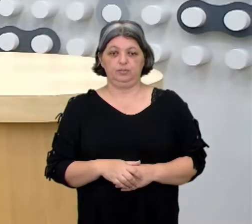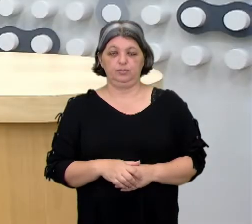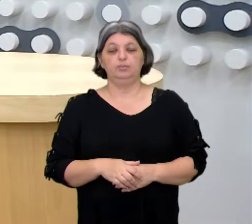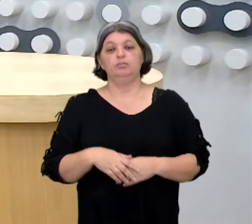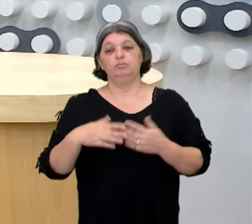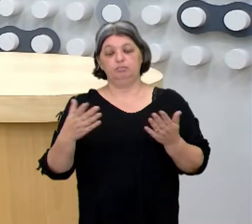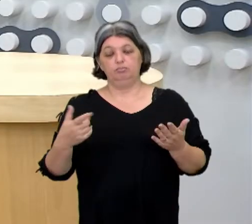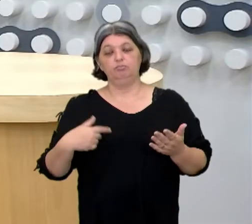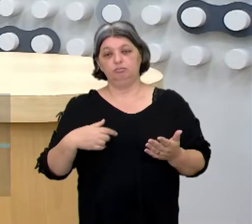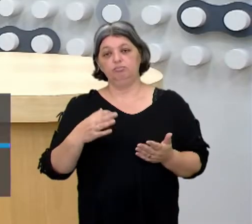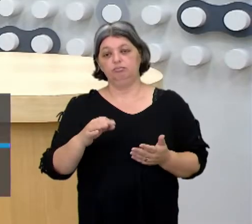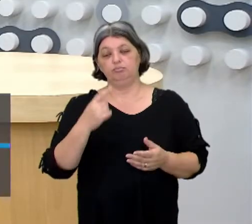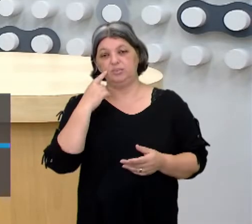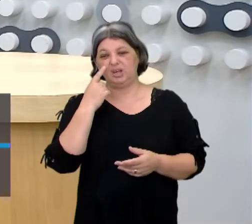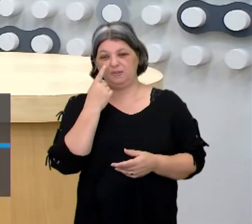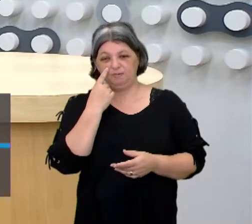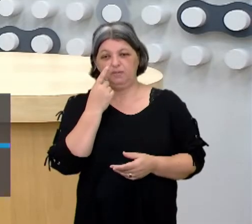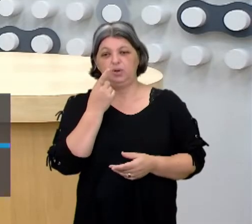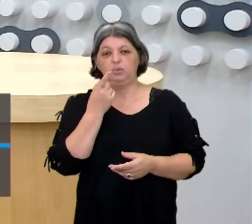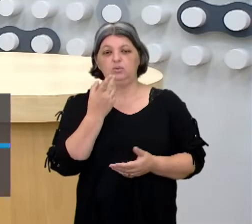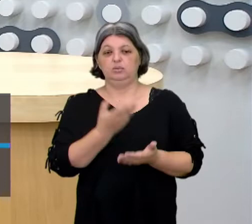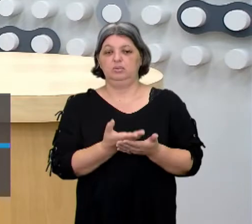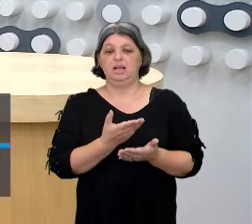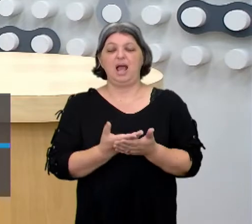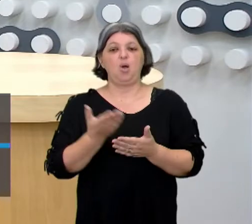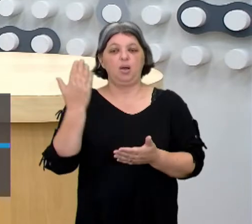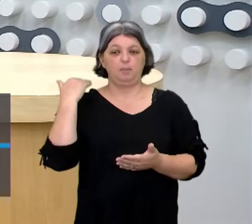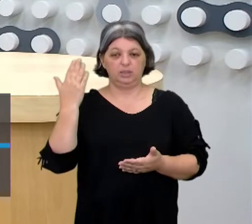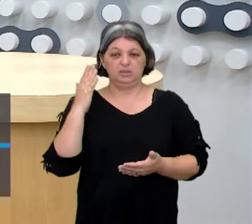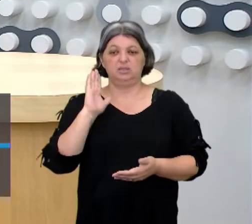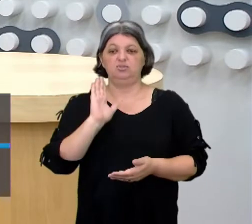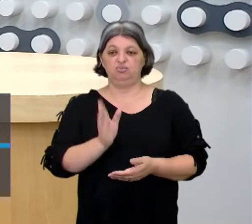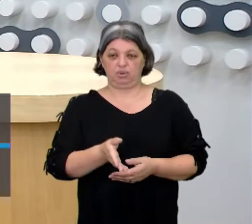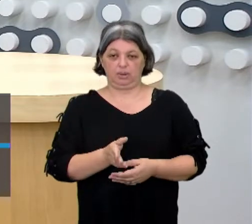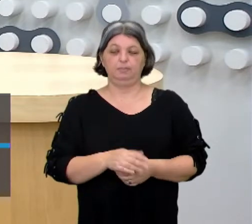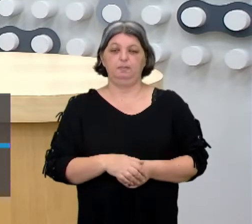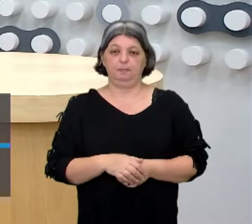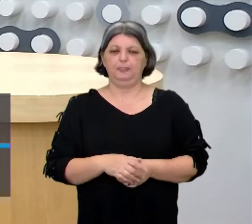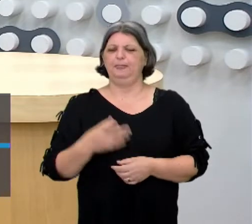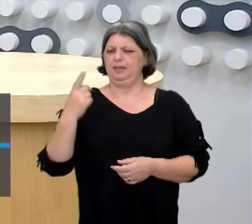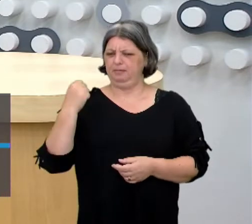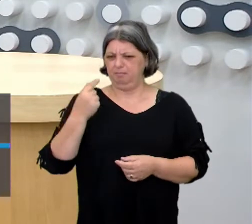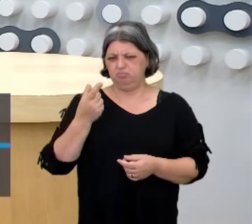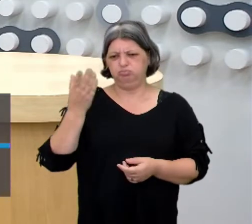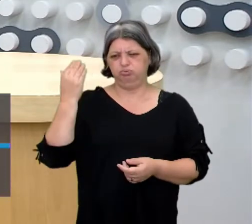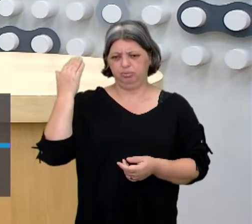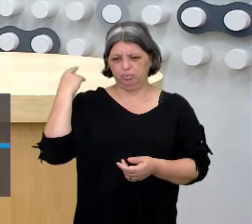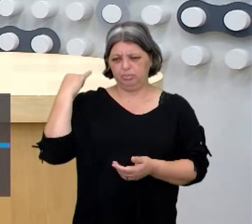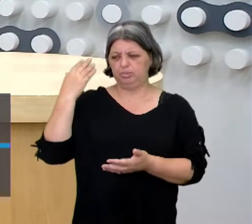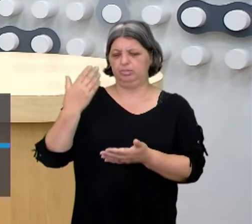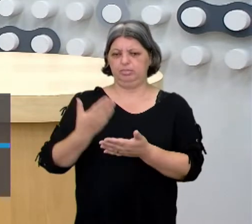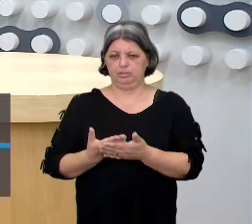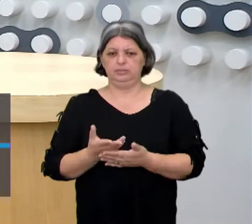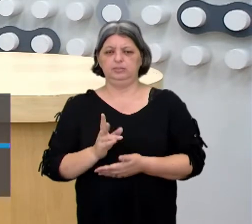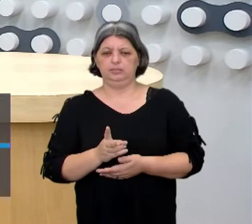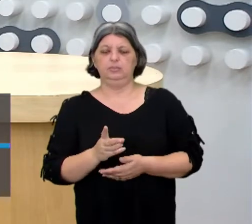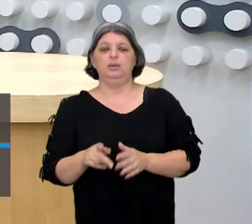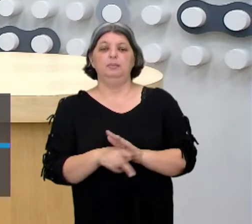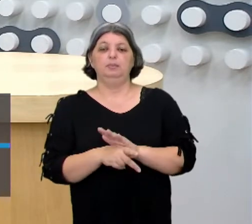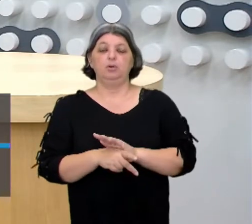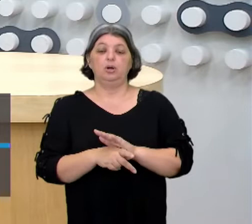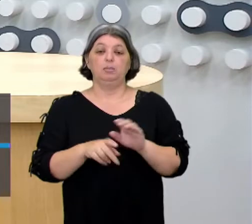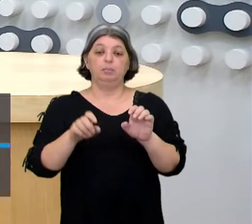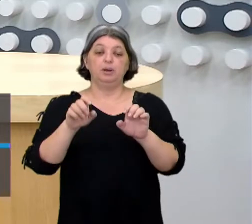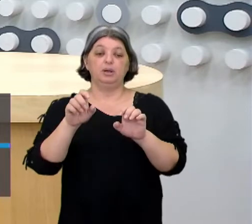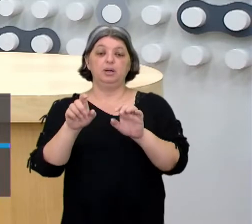Bom, é isso aí, né? Então a gente já viu já em aulas anteriores, né? A gente já há bom tempo já está falando sobre a estrutura interna do planeta, né? Então vocês já